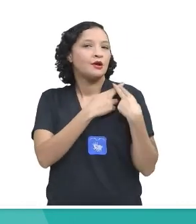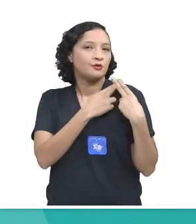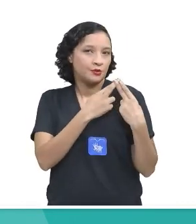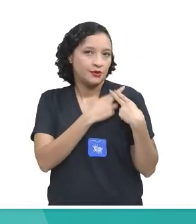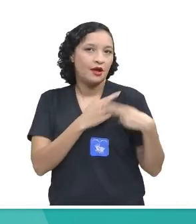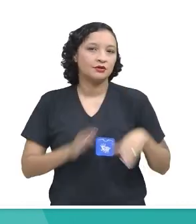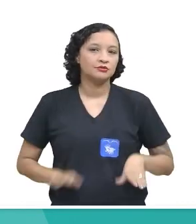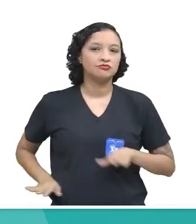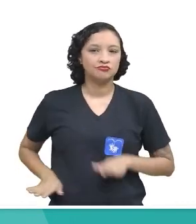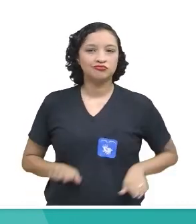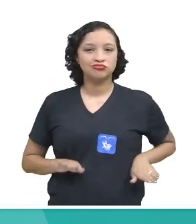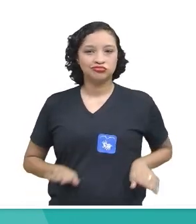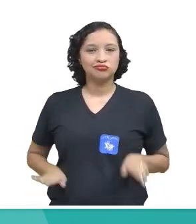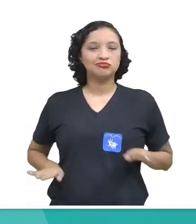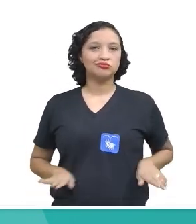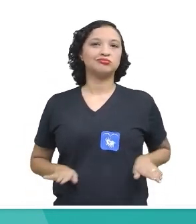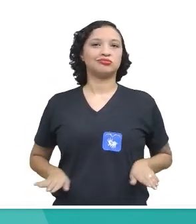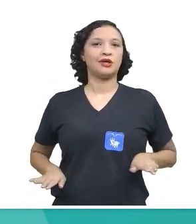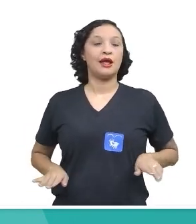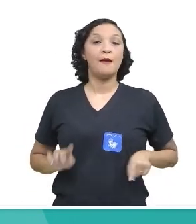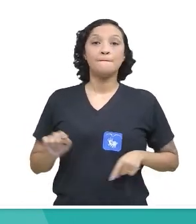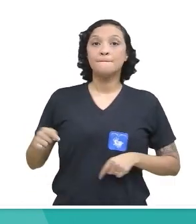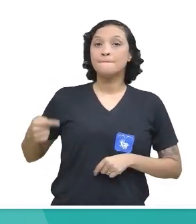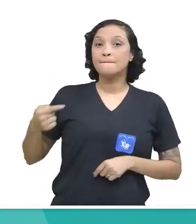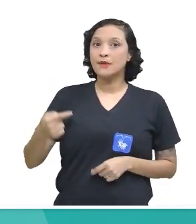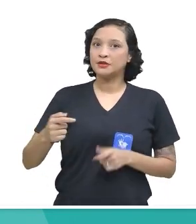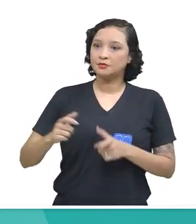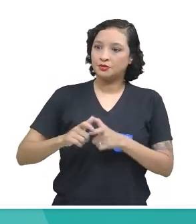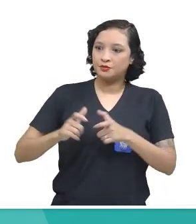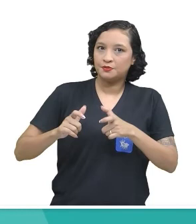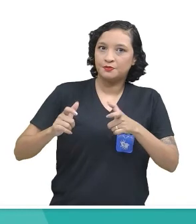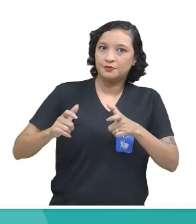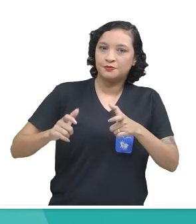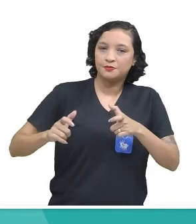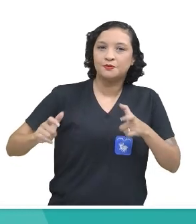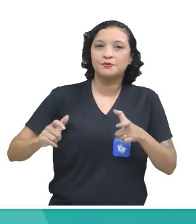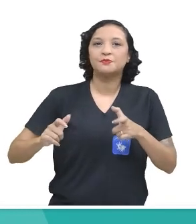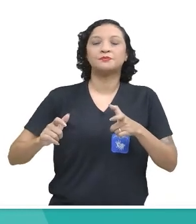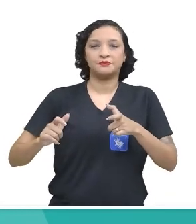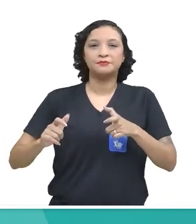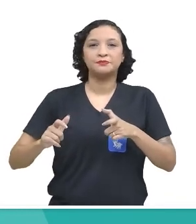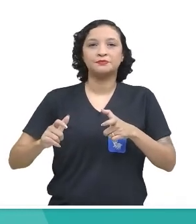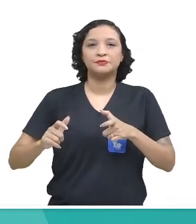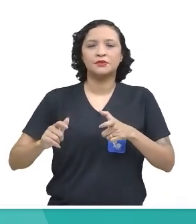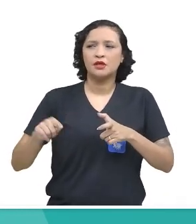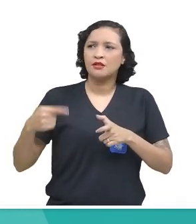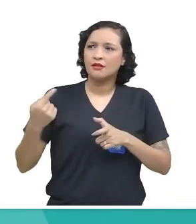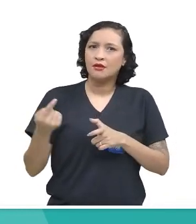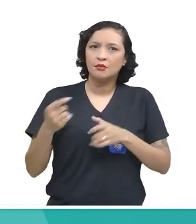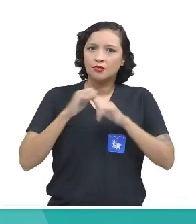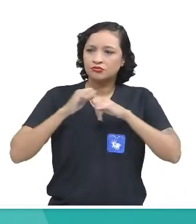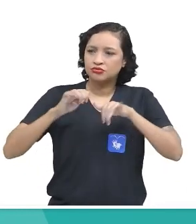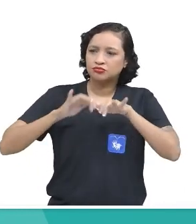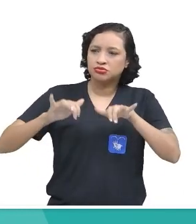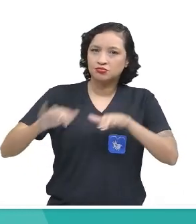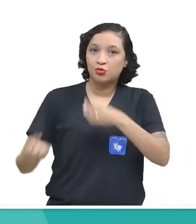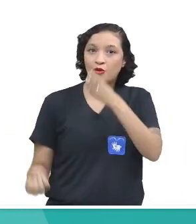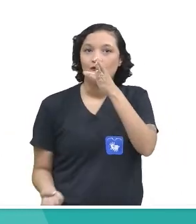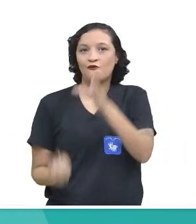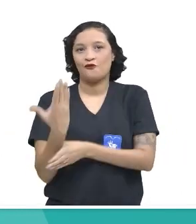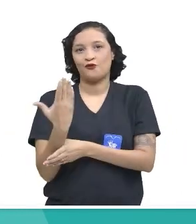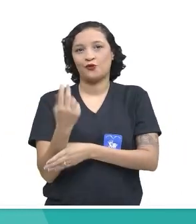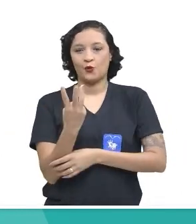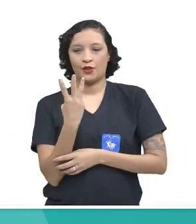ciranda. Só que elas tomaram uma dimensão tão grande que passou a ser fundada aí as agremiações